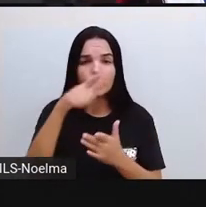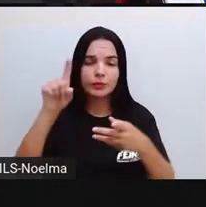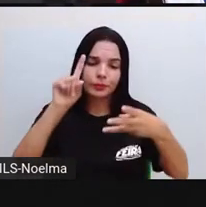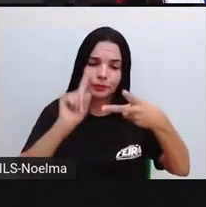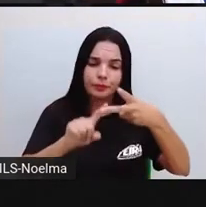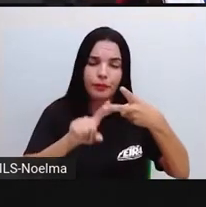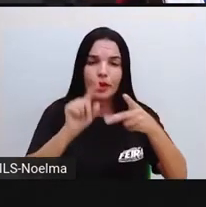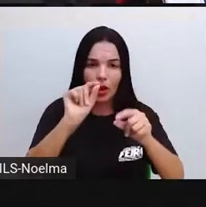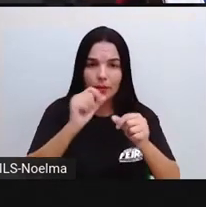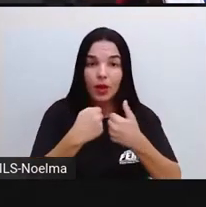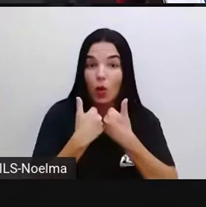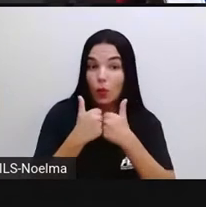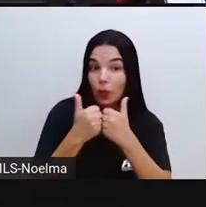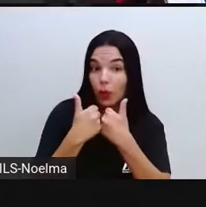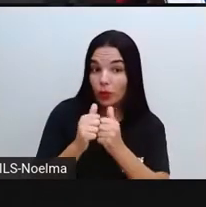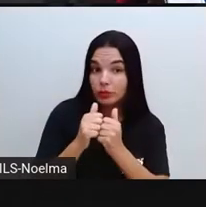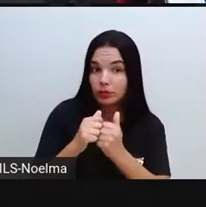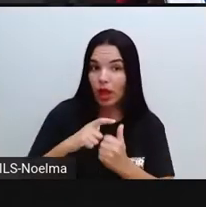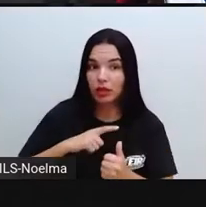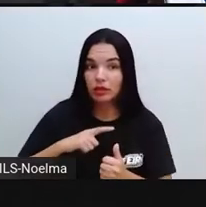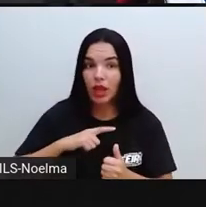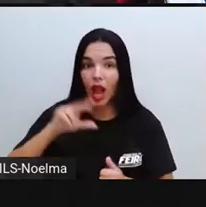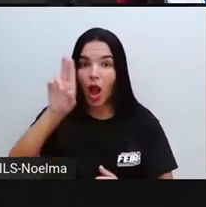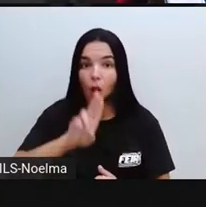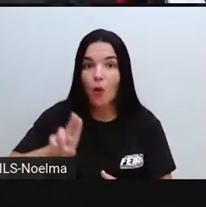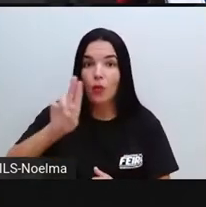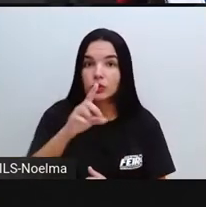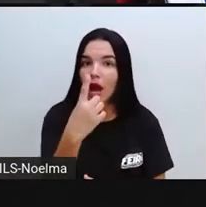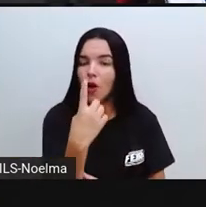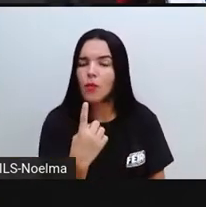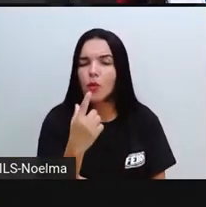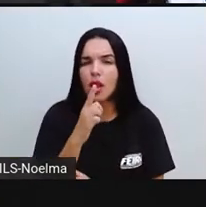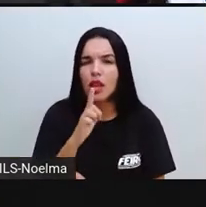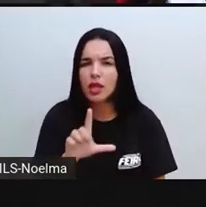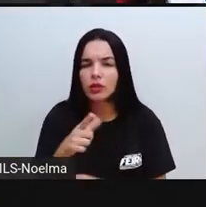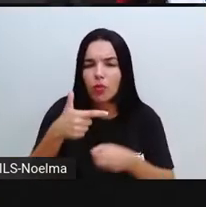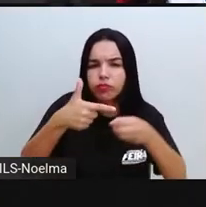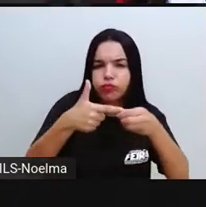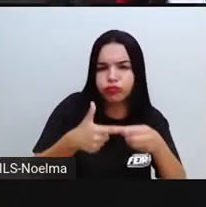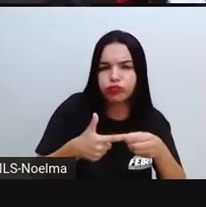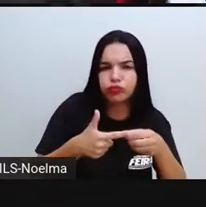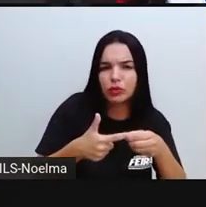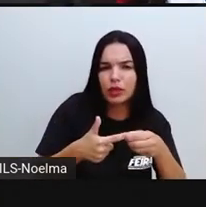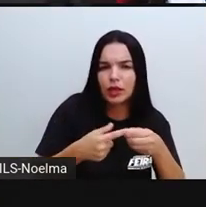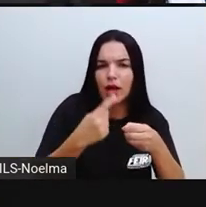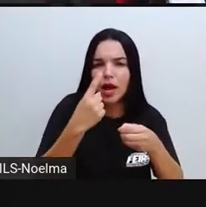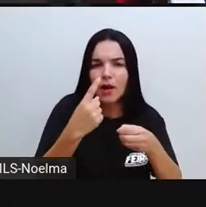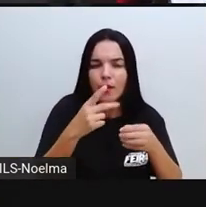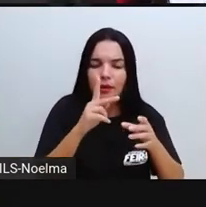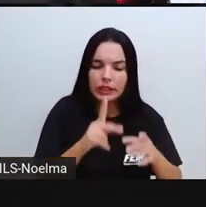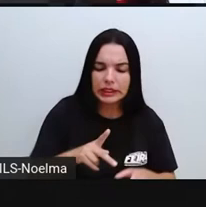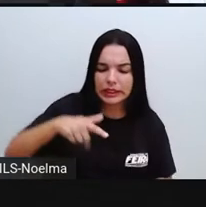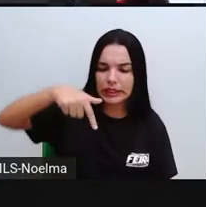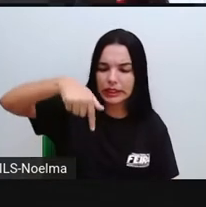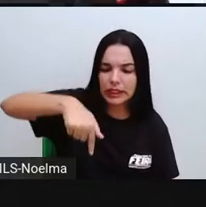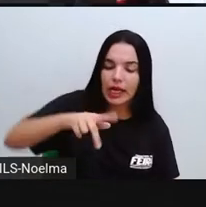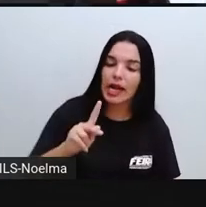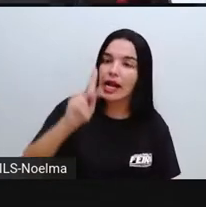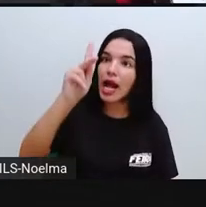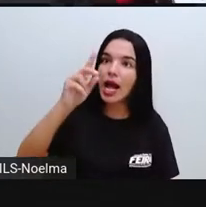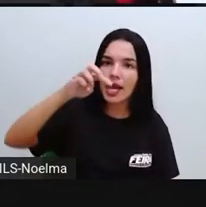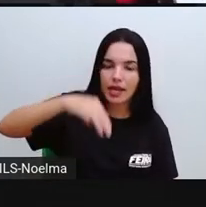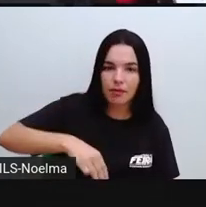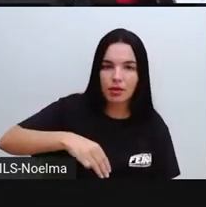litro de gasolina a cada quilômetro percorrido. Quantos litros de gasolina um ônibus gasta para a distância